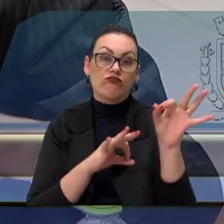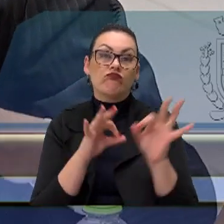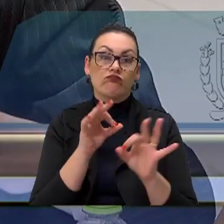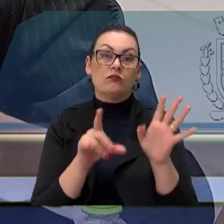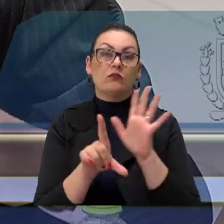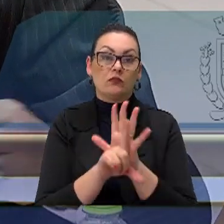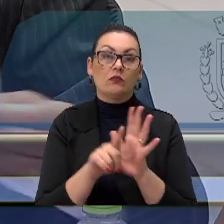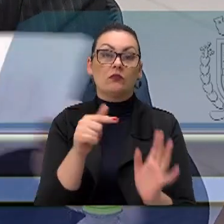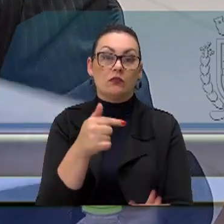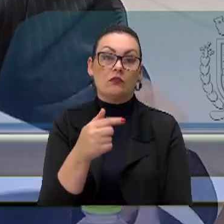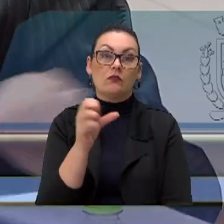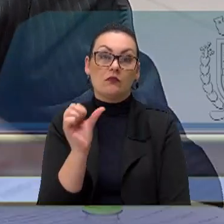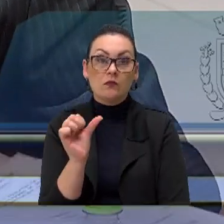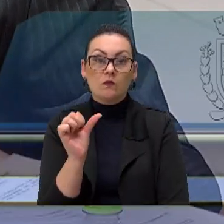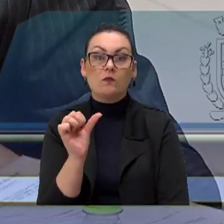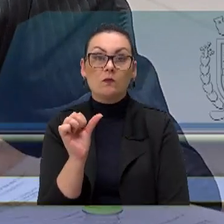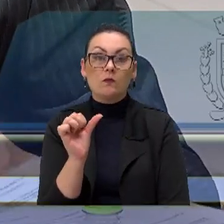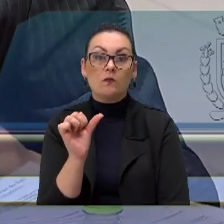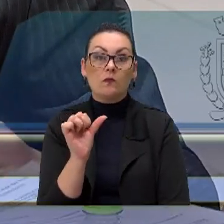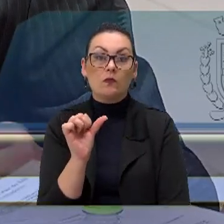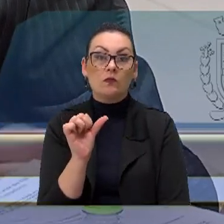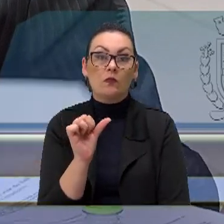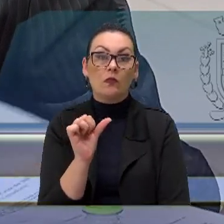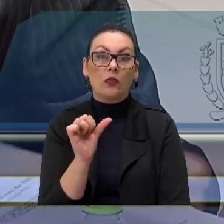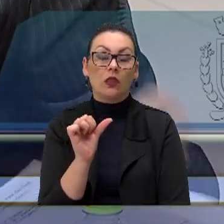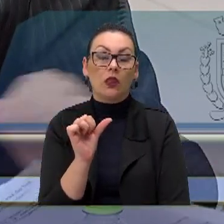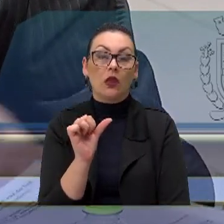lei, o 76...